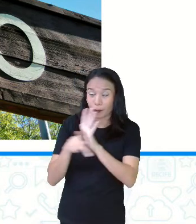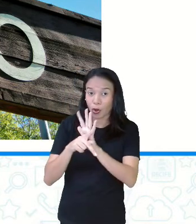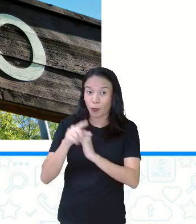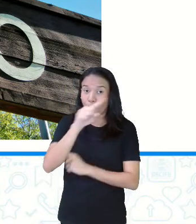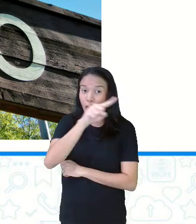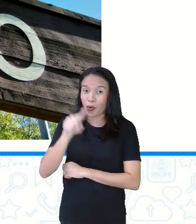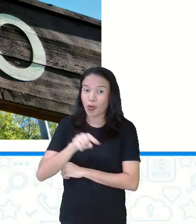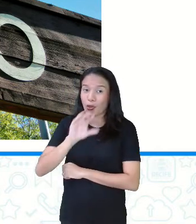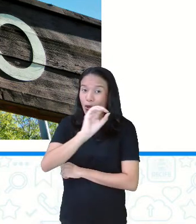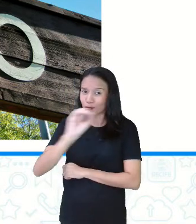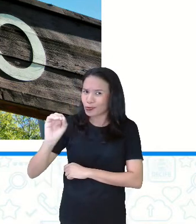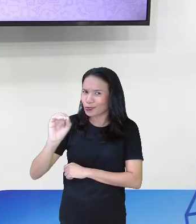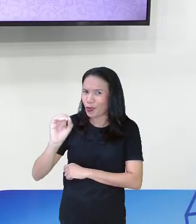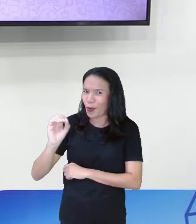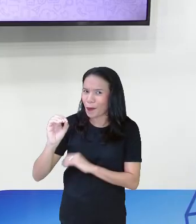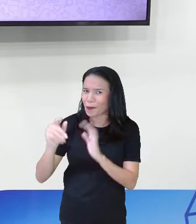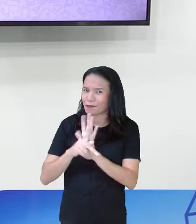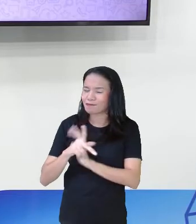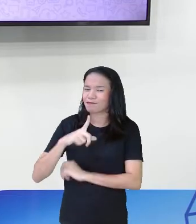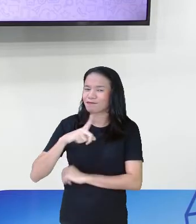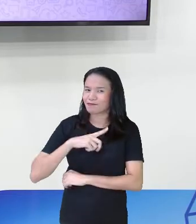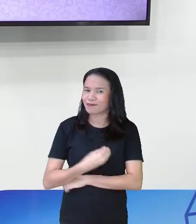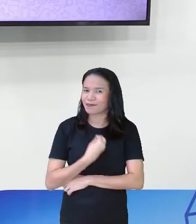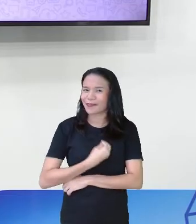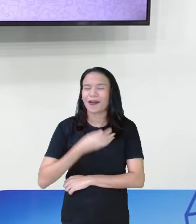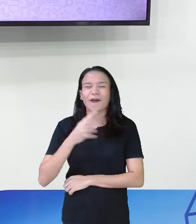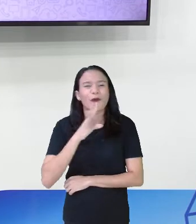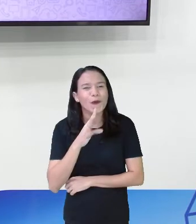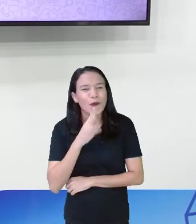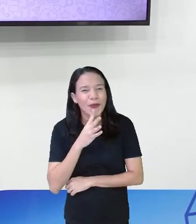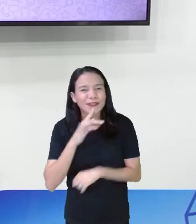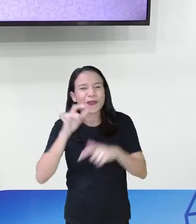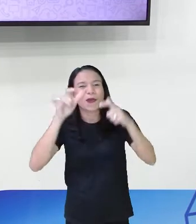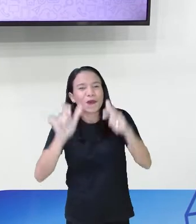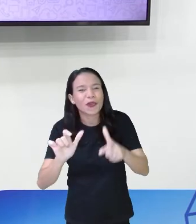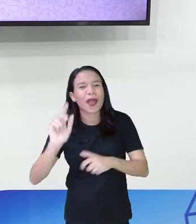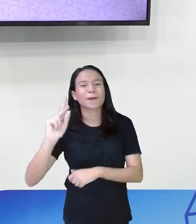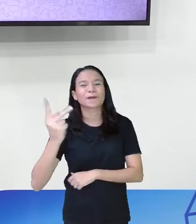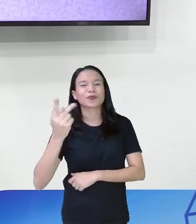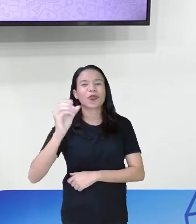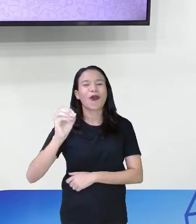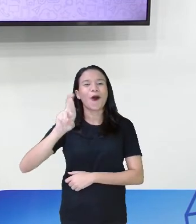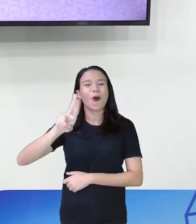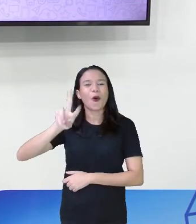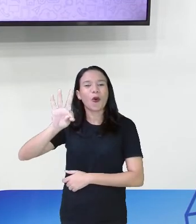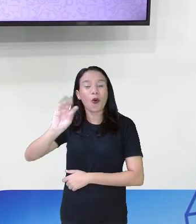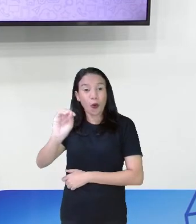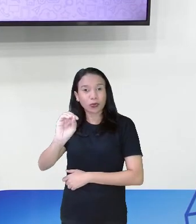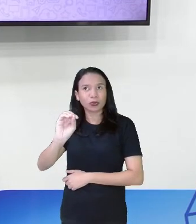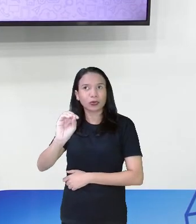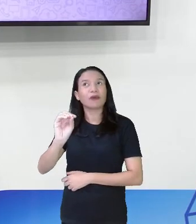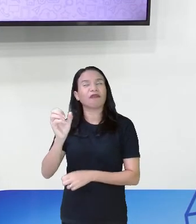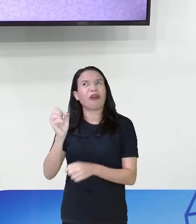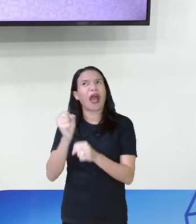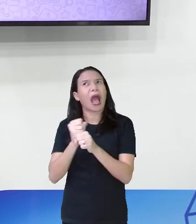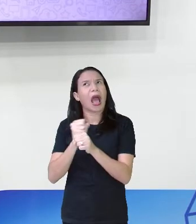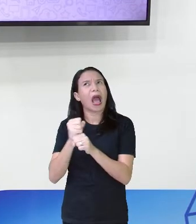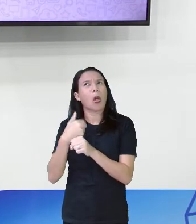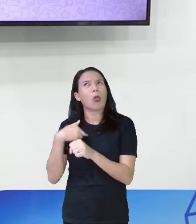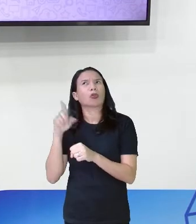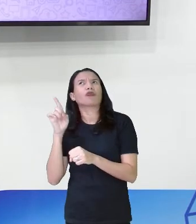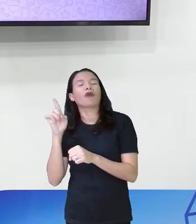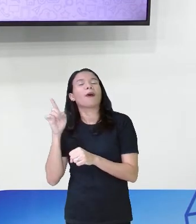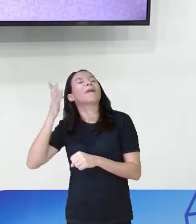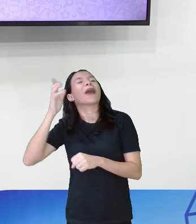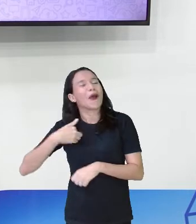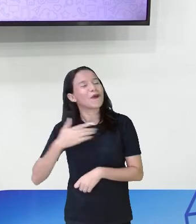nosso caso aqui, né, o horto de dois irmãos. Quem já foi, pode dizer aí no chat. Já fui, professora. Eu já fui, faz tempo que eu não vou. Mas eu já